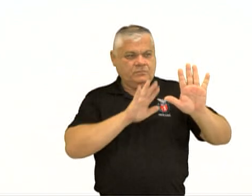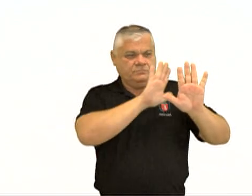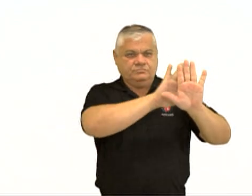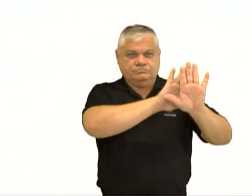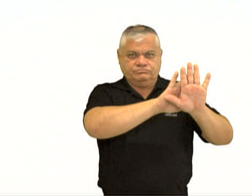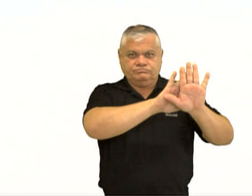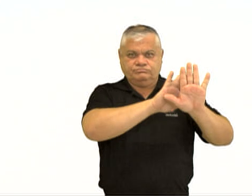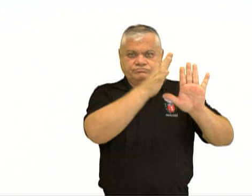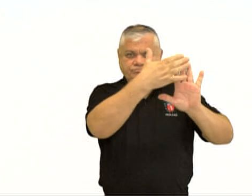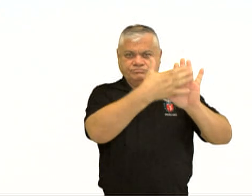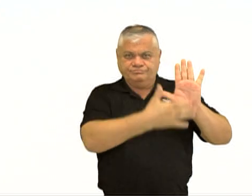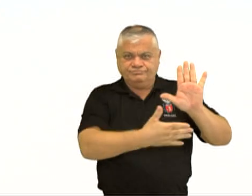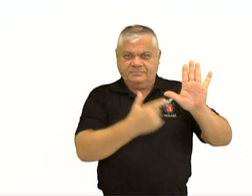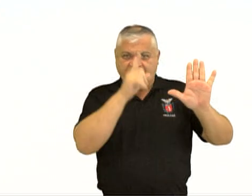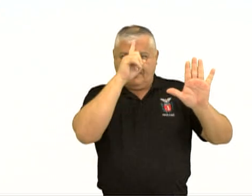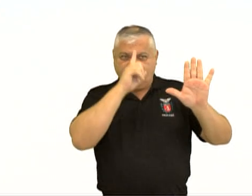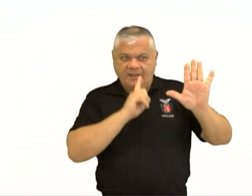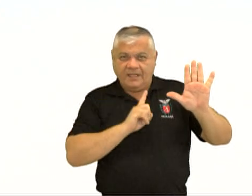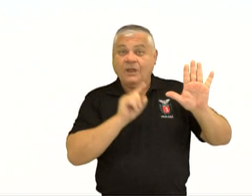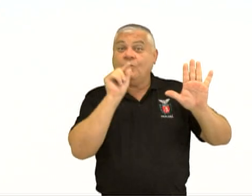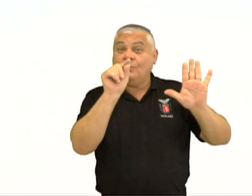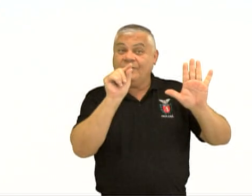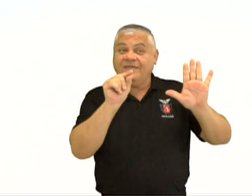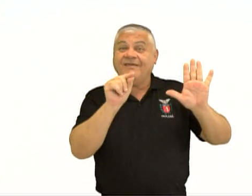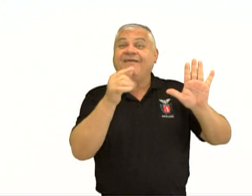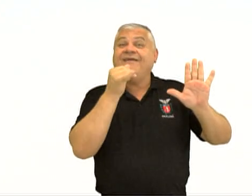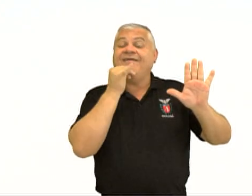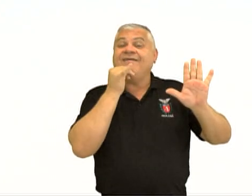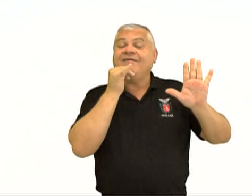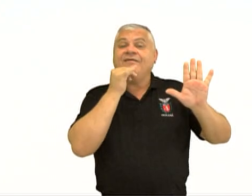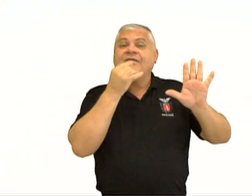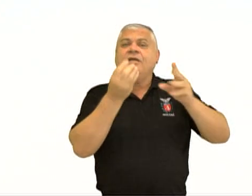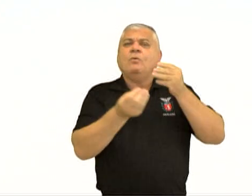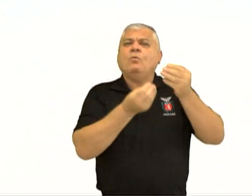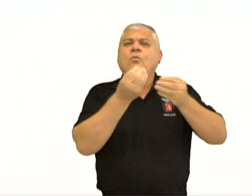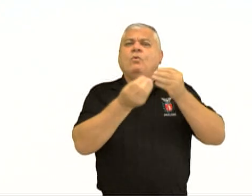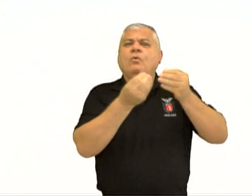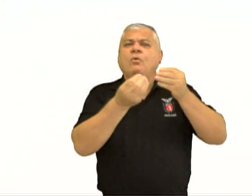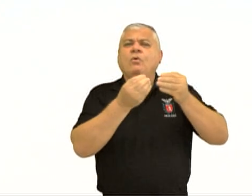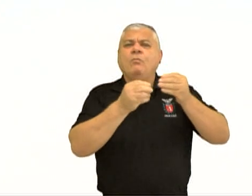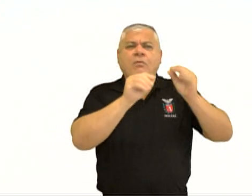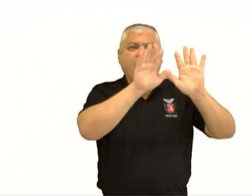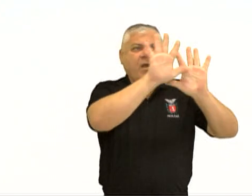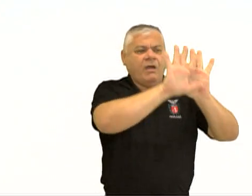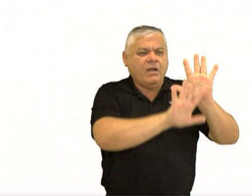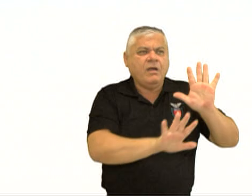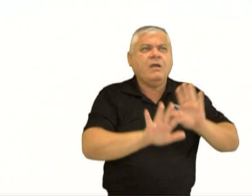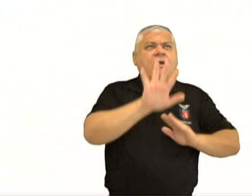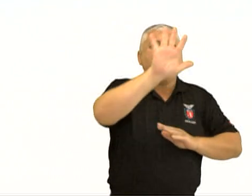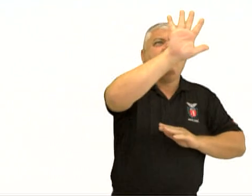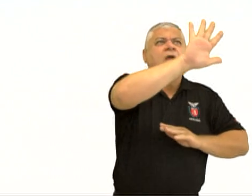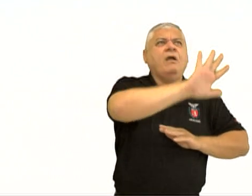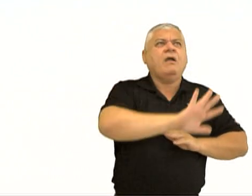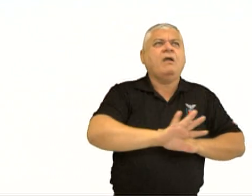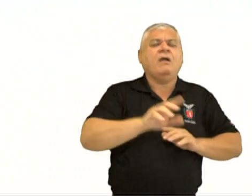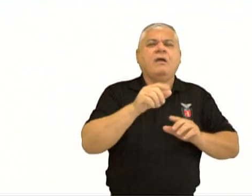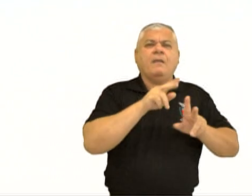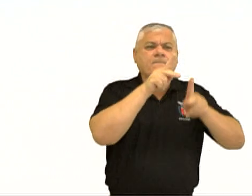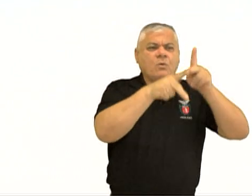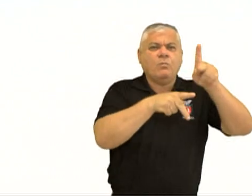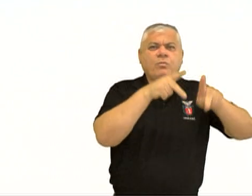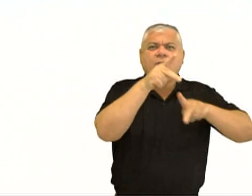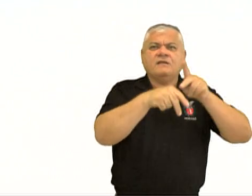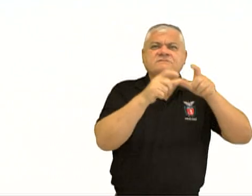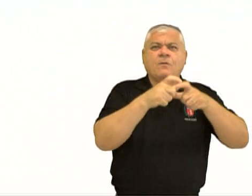apresentando a densidade demográfica. Então, apresentando para você quais são as áreas do nosso país que concentram um maior número de pessoas